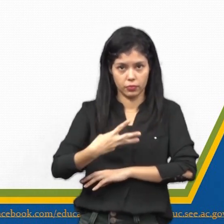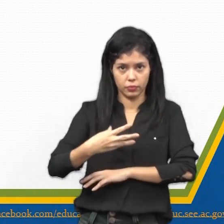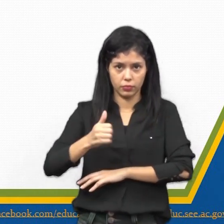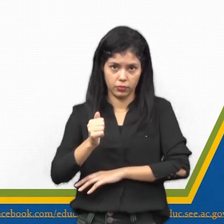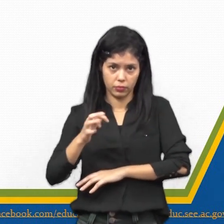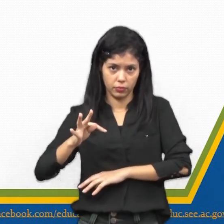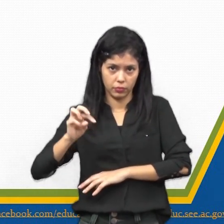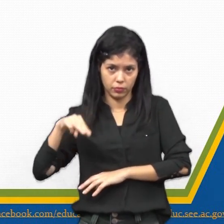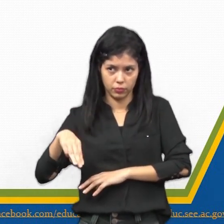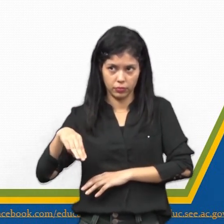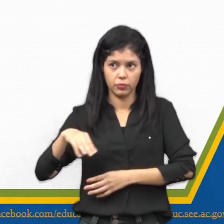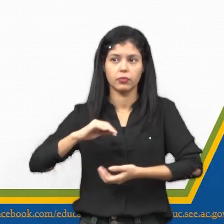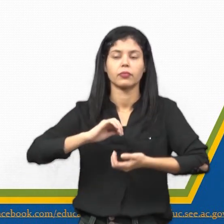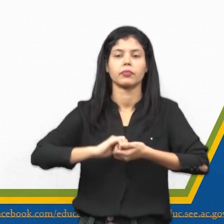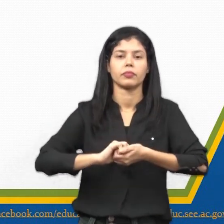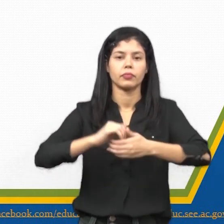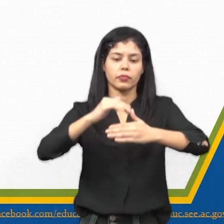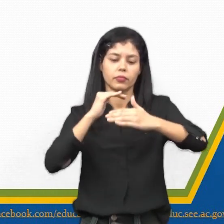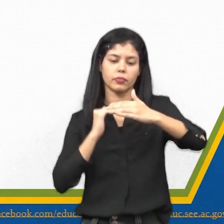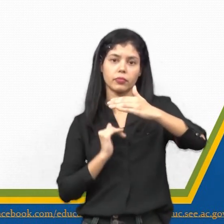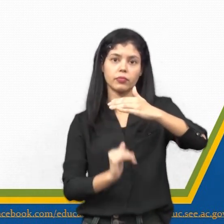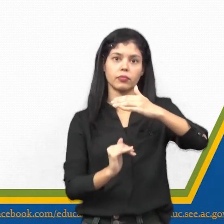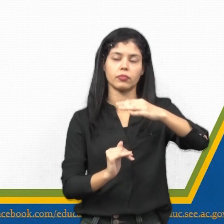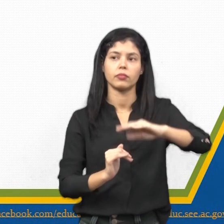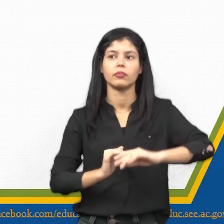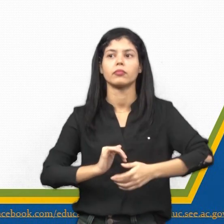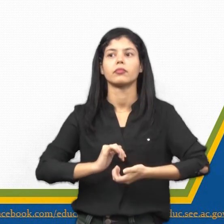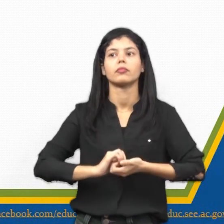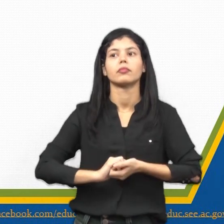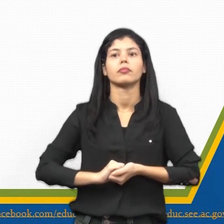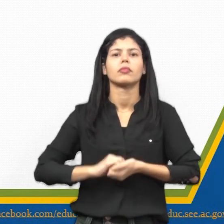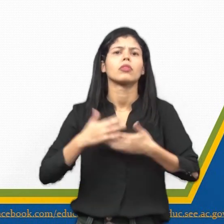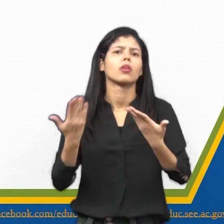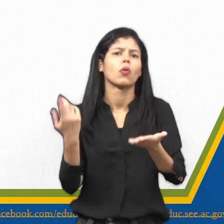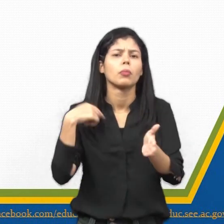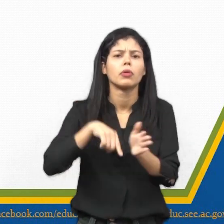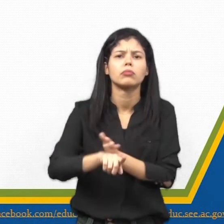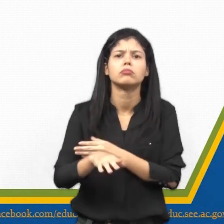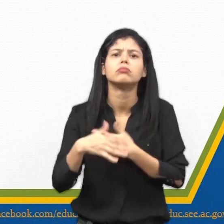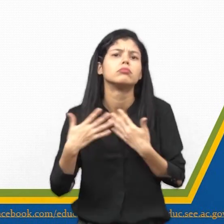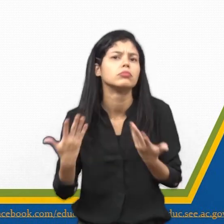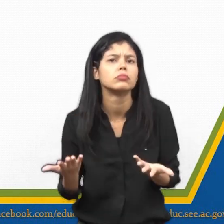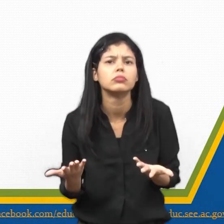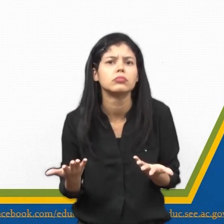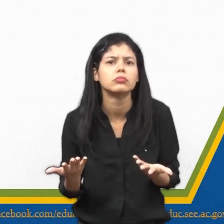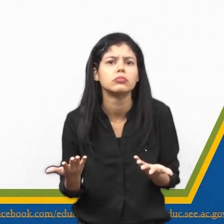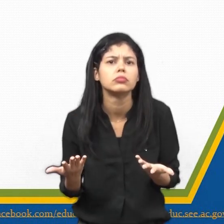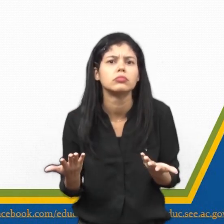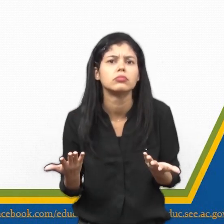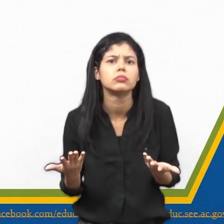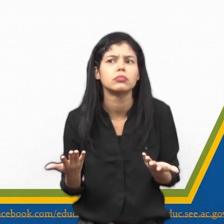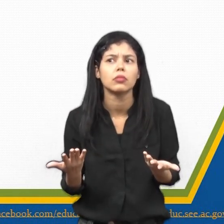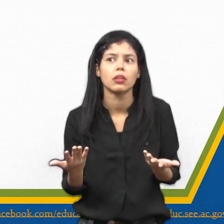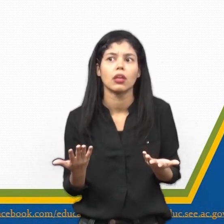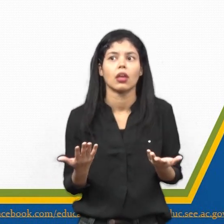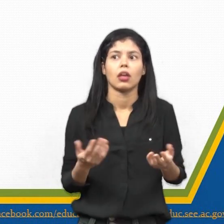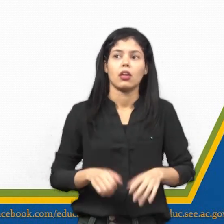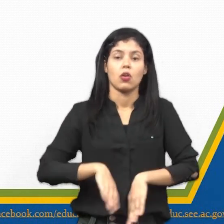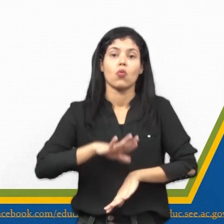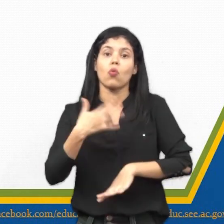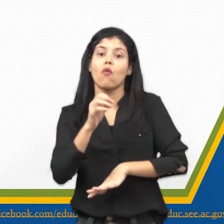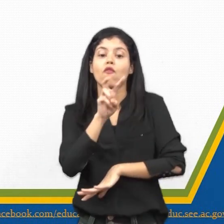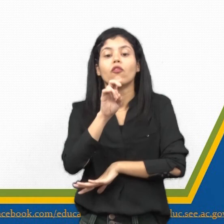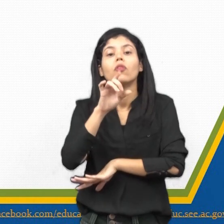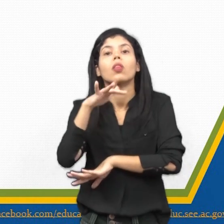3 atm, ou seja, 3 atmosfera. Qual é a pergunta então? Indique o novo volume